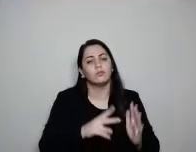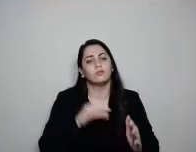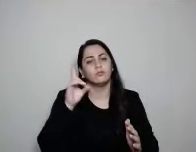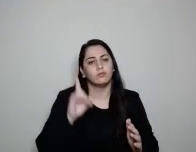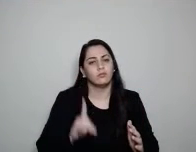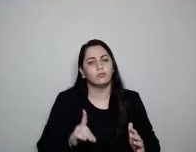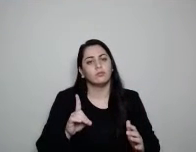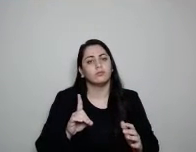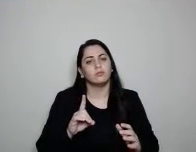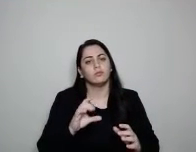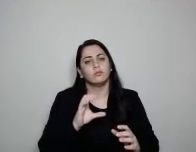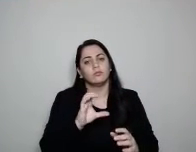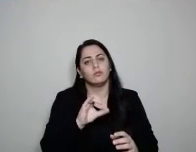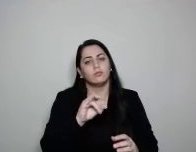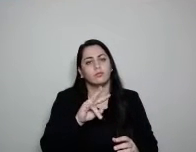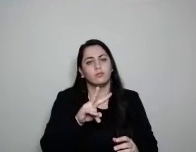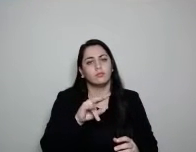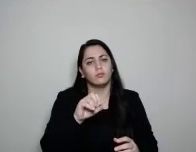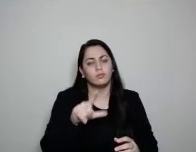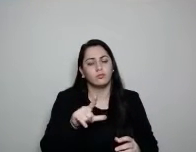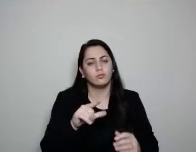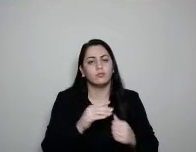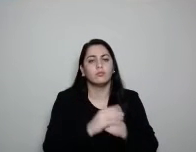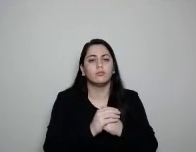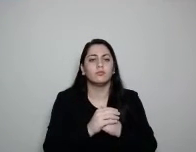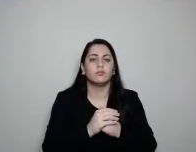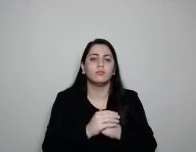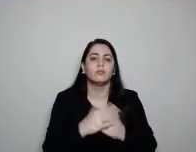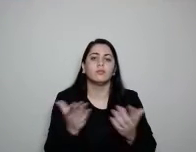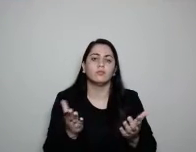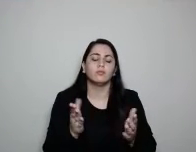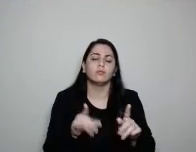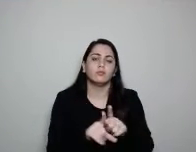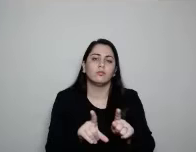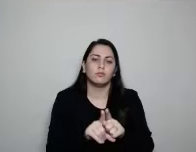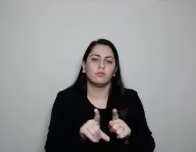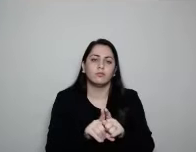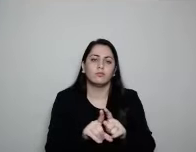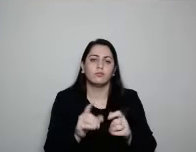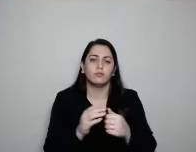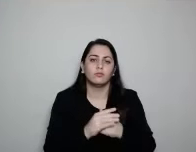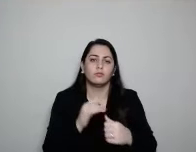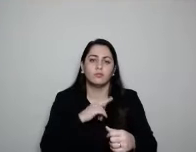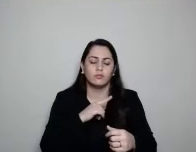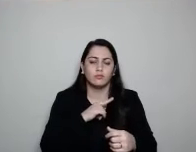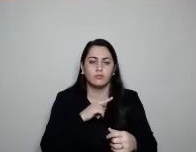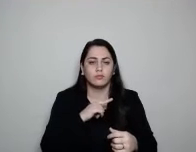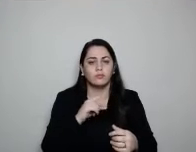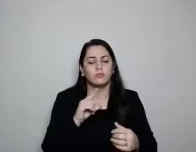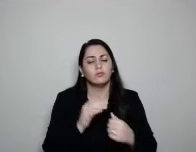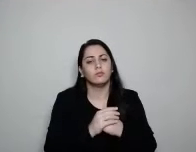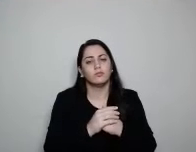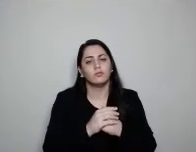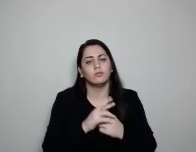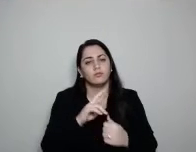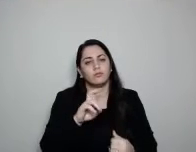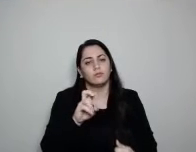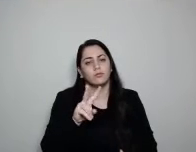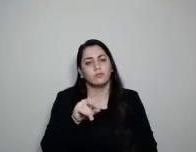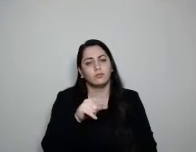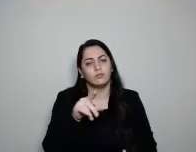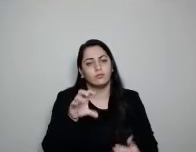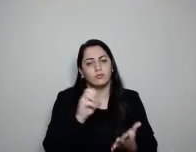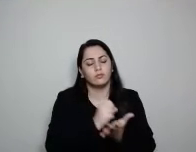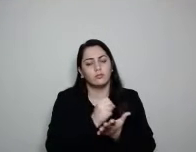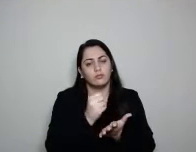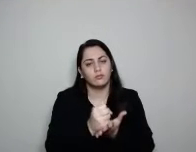e processo civil. Apelação civil, sentença passamento procedente, ação declaratória de existência de cláusula expressa de revisão contratual com pedido de execução de